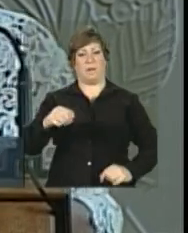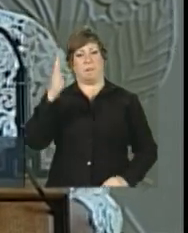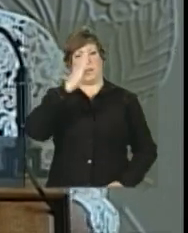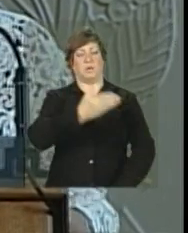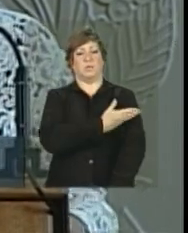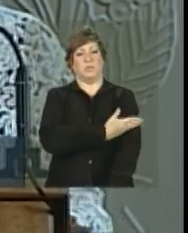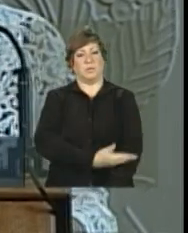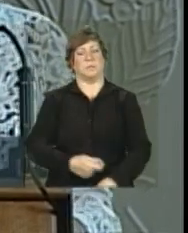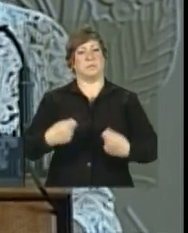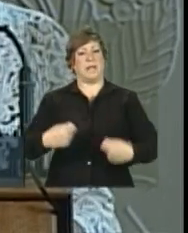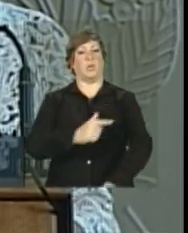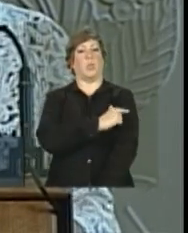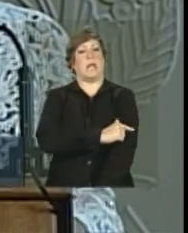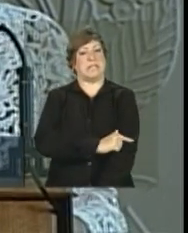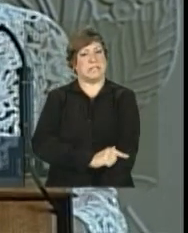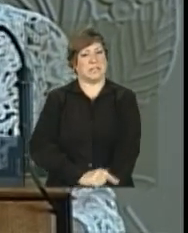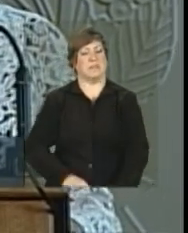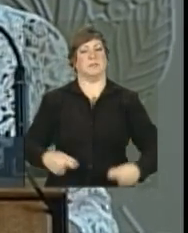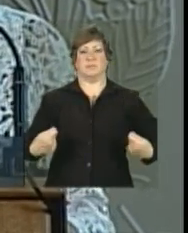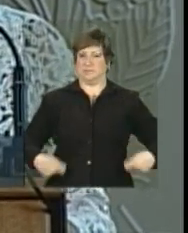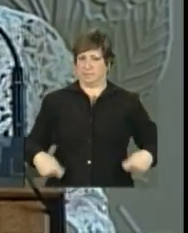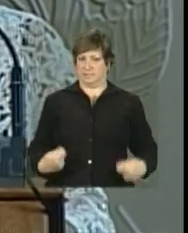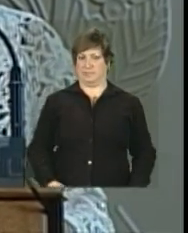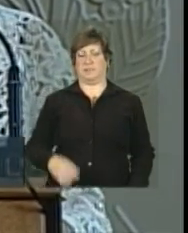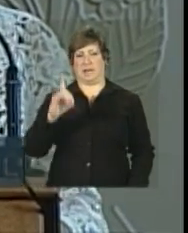democrático. Queria também